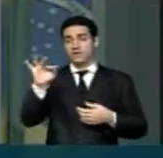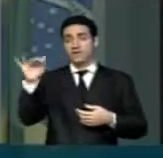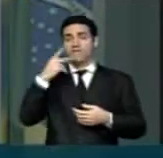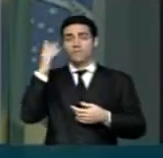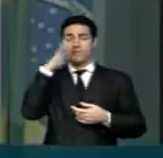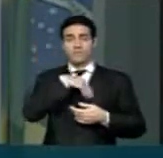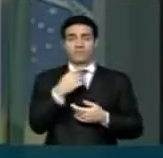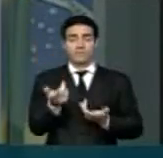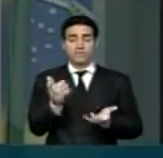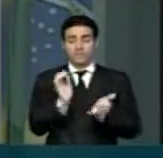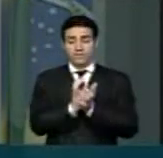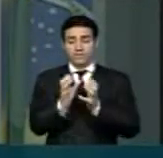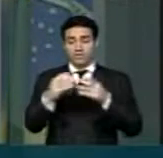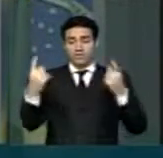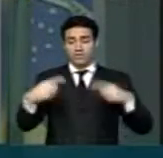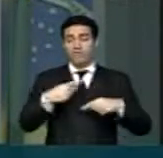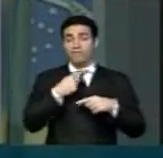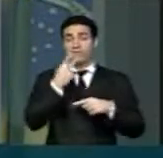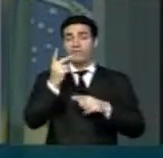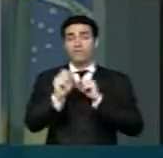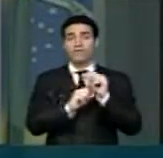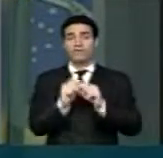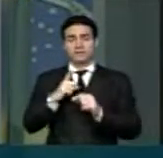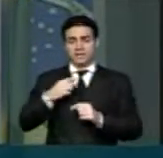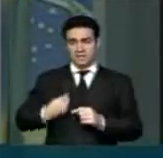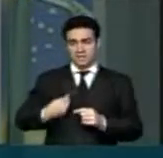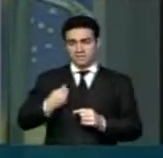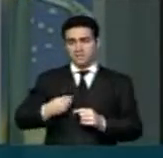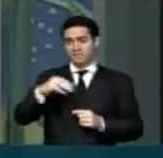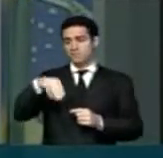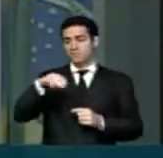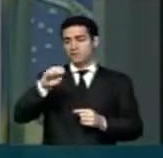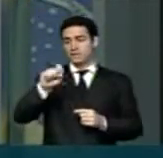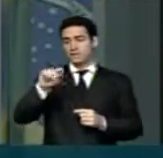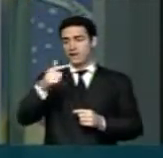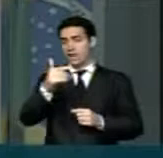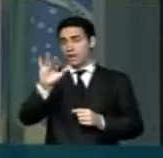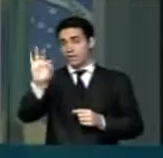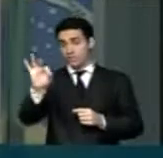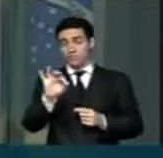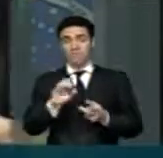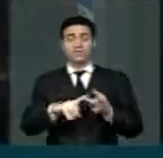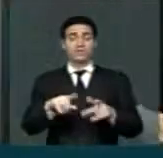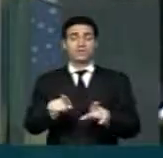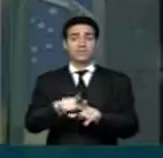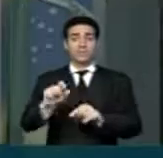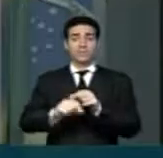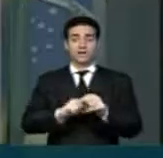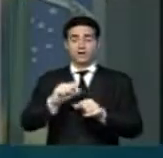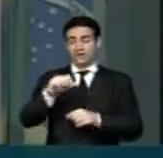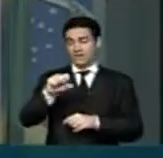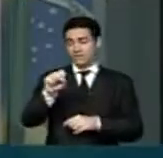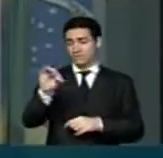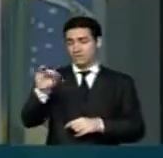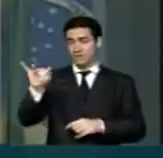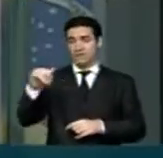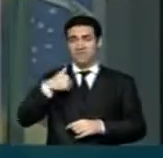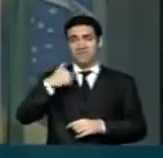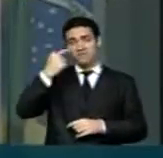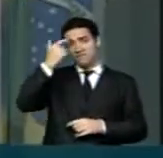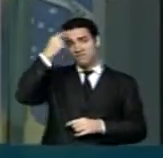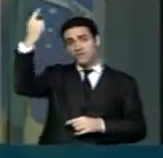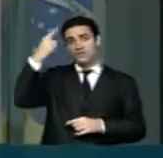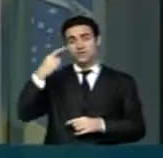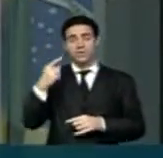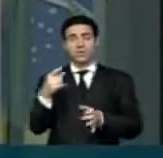A oposição não mentiu quando se pronunciou sobre a existência do Mensalão, bem como o Supremo não criou um julgamento